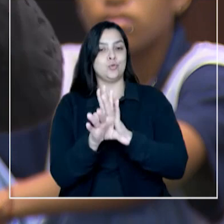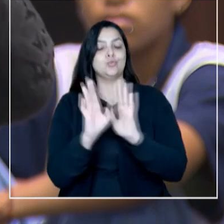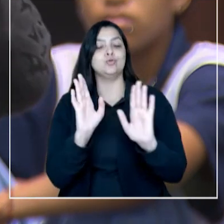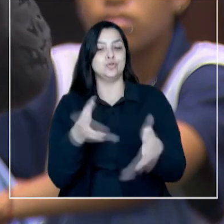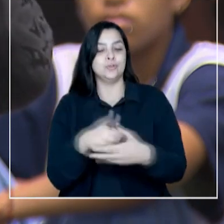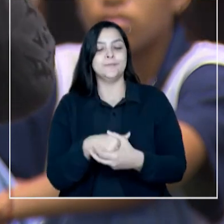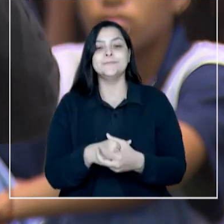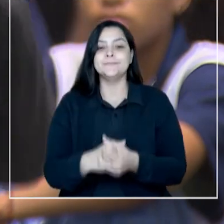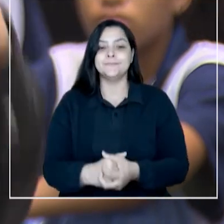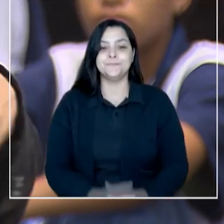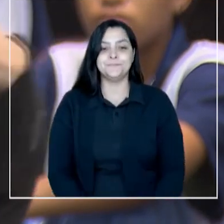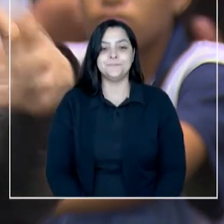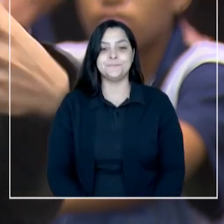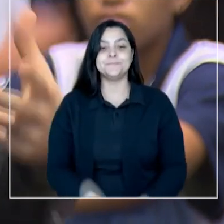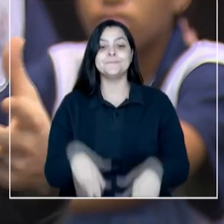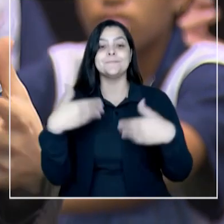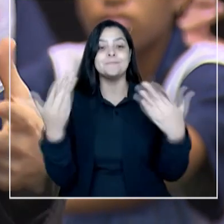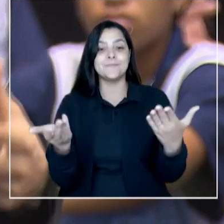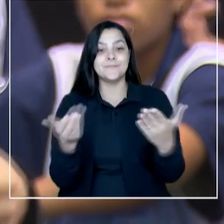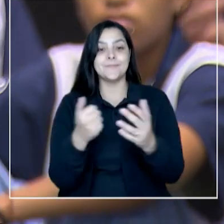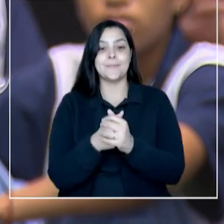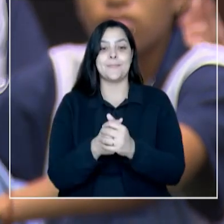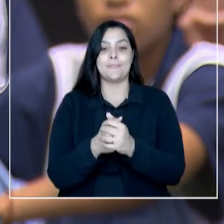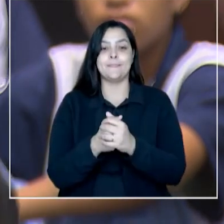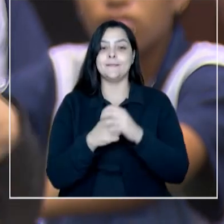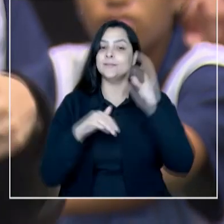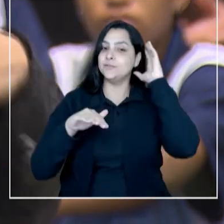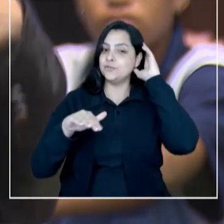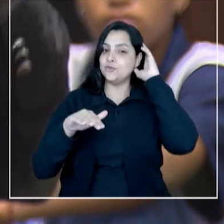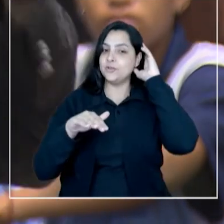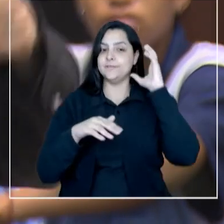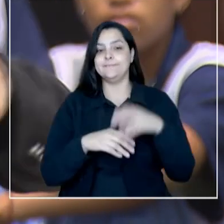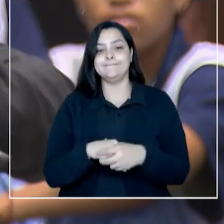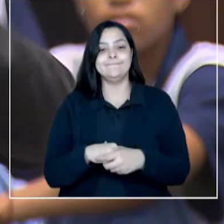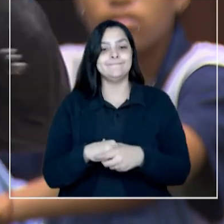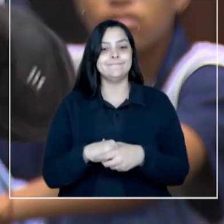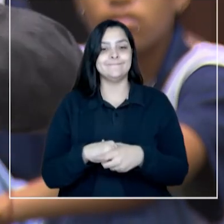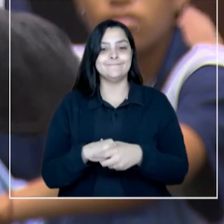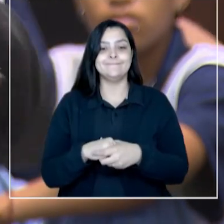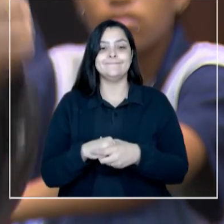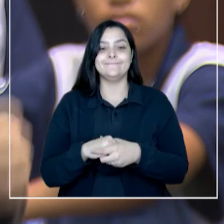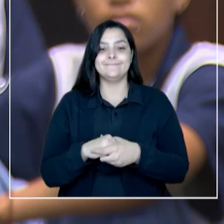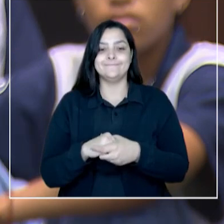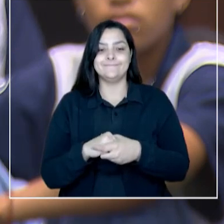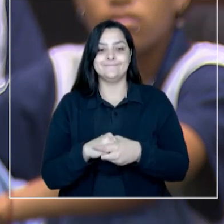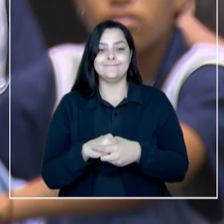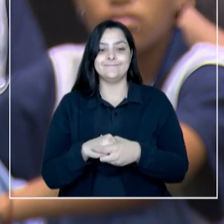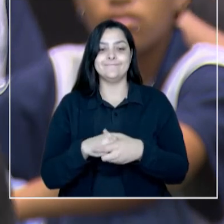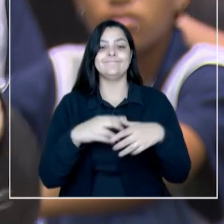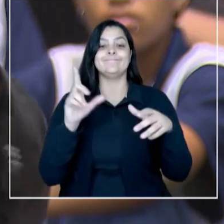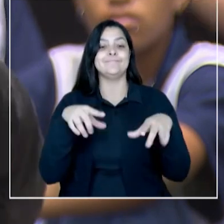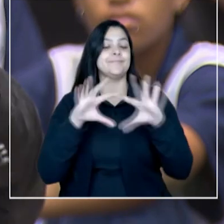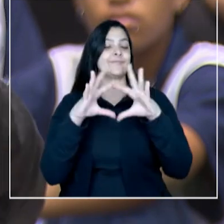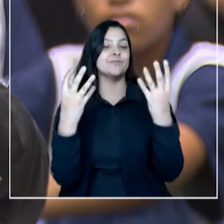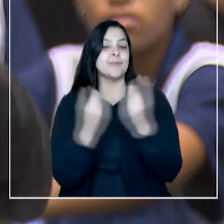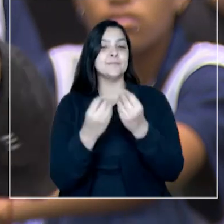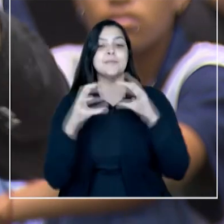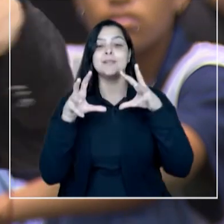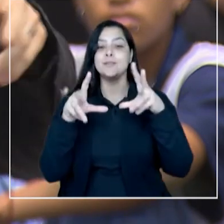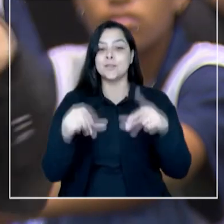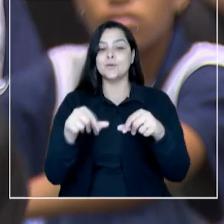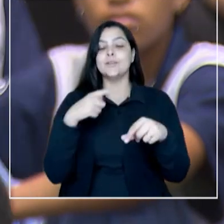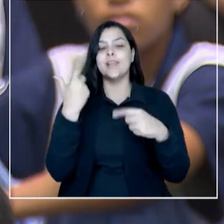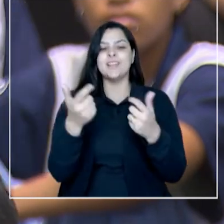E aí a gente começou a produzir muito cedo também. Eu lembro que eu produzia música para minha mãe, para meu pai, ele e tal, desde muito cedo. Trocamos um pouco o